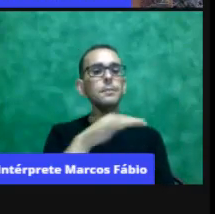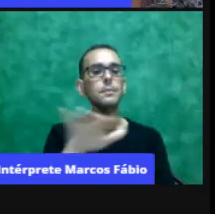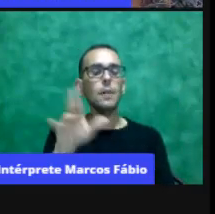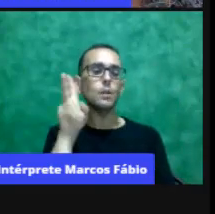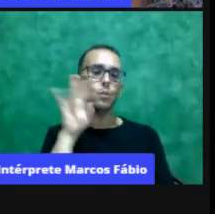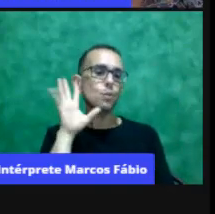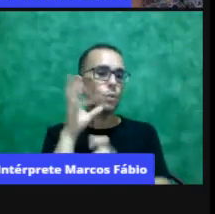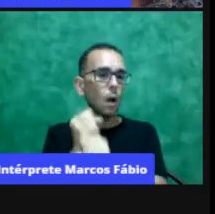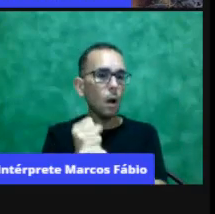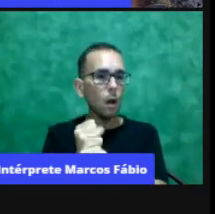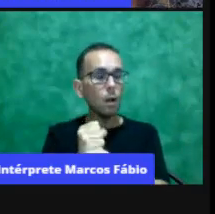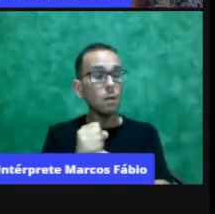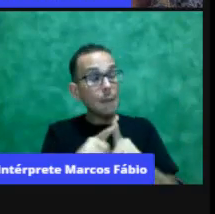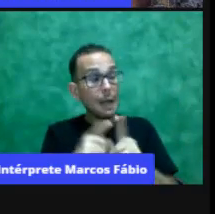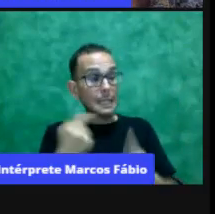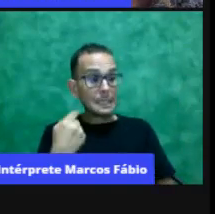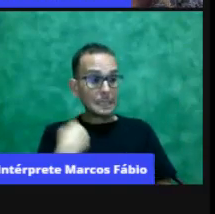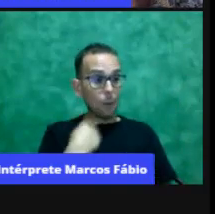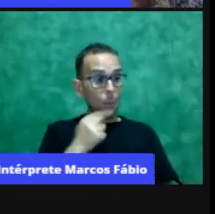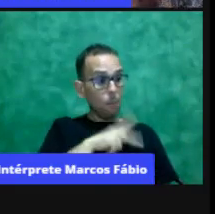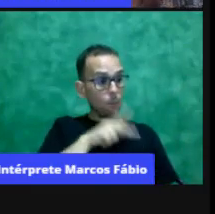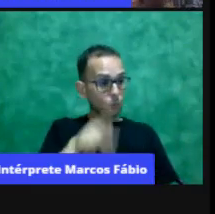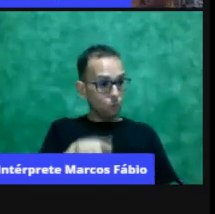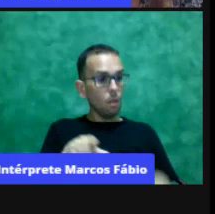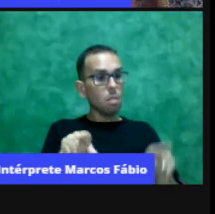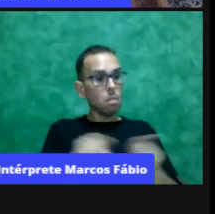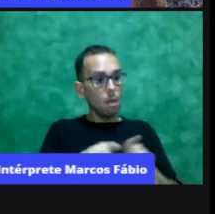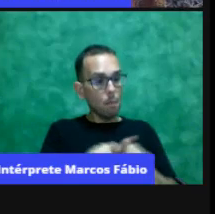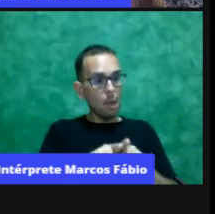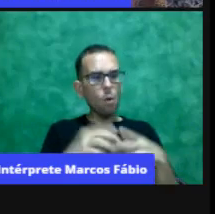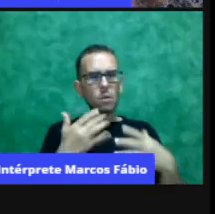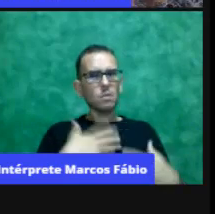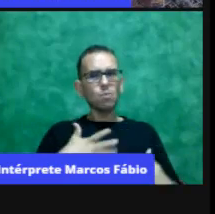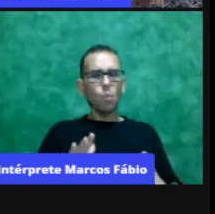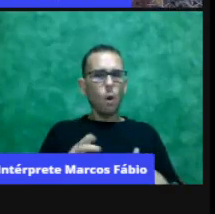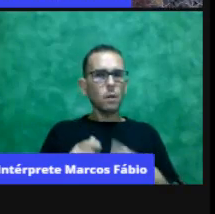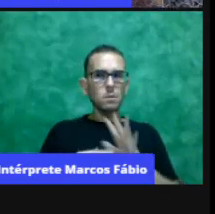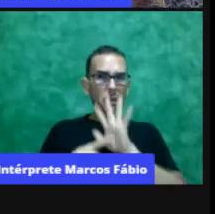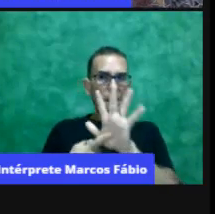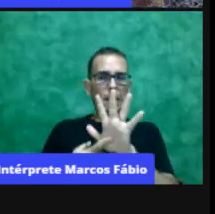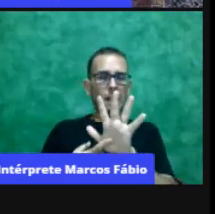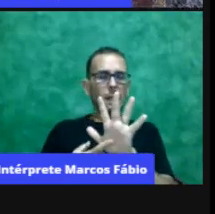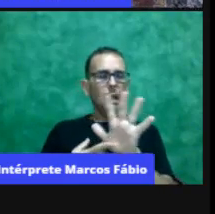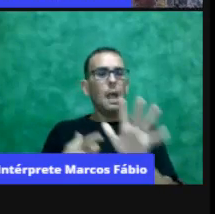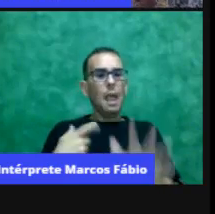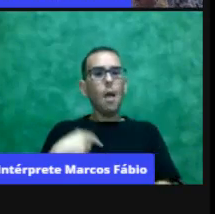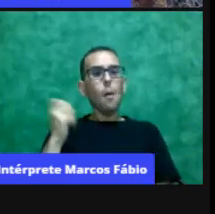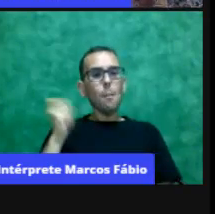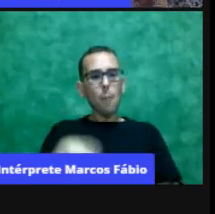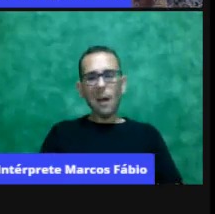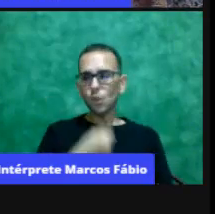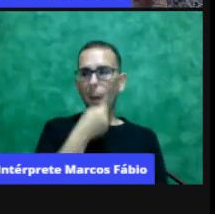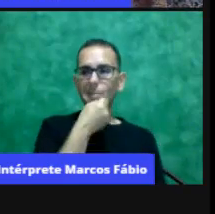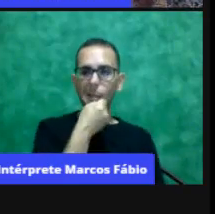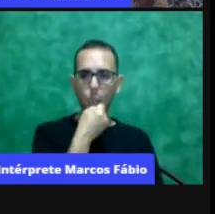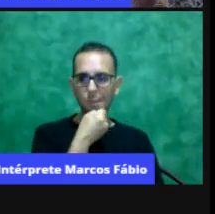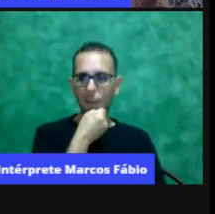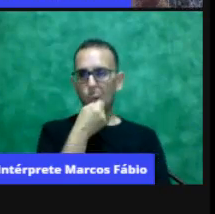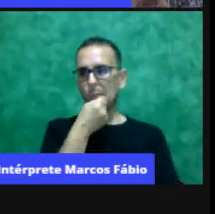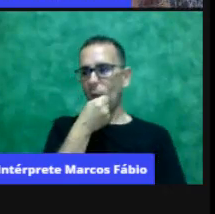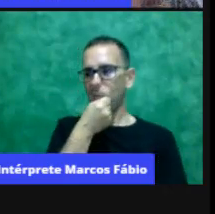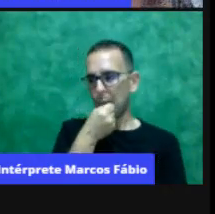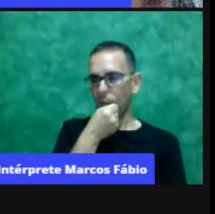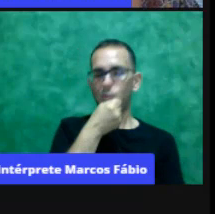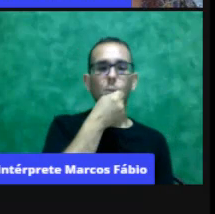histórias, mas eu, enquanto professor também, quando não gosto de aparecer, eu também produzo áudio com as crianças,